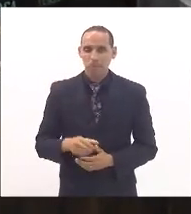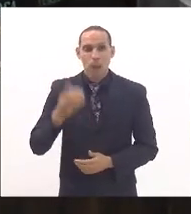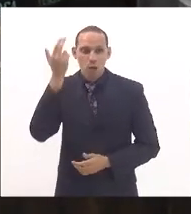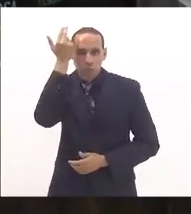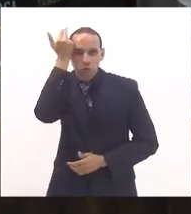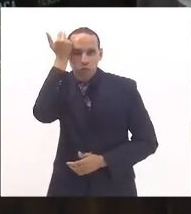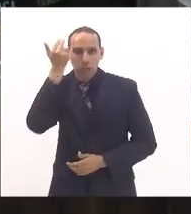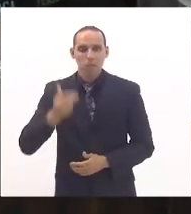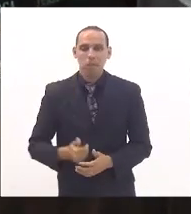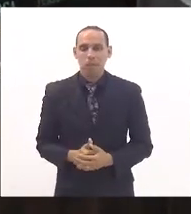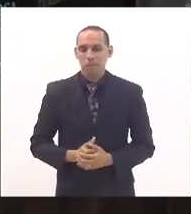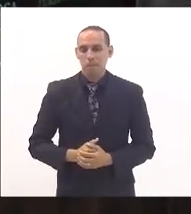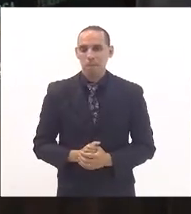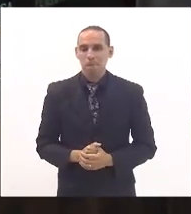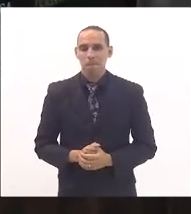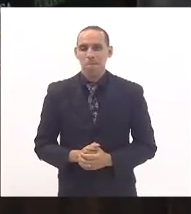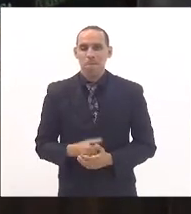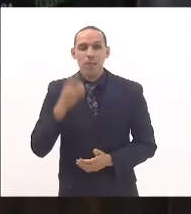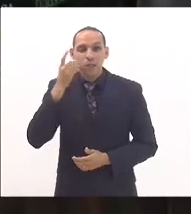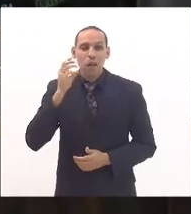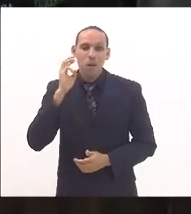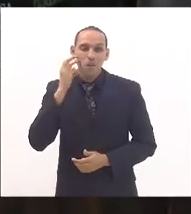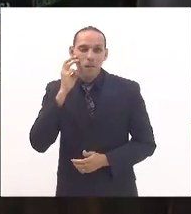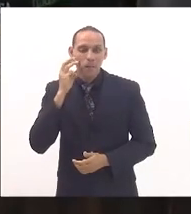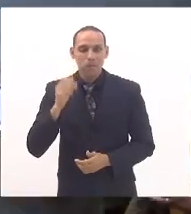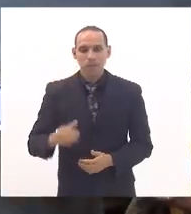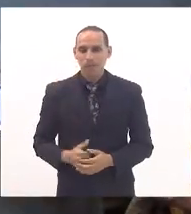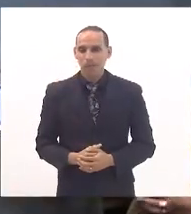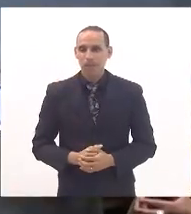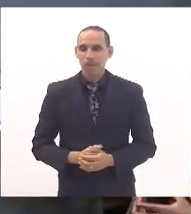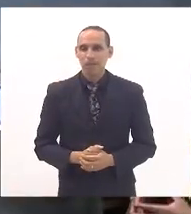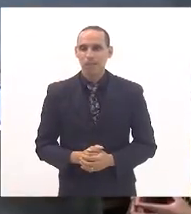Eliomar Coelho. Deputado Valdec Carneiro.